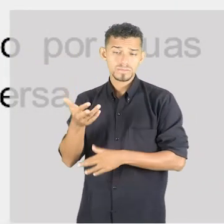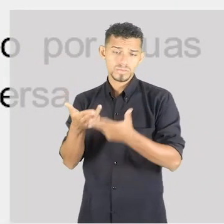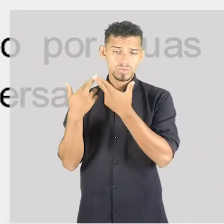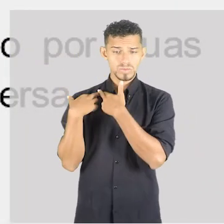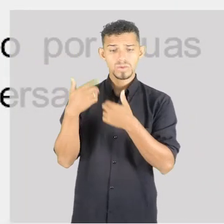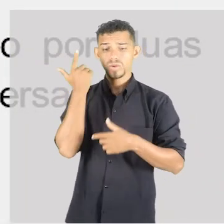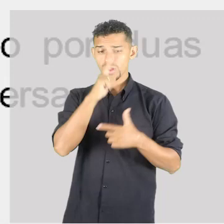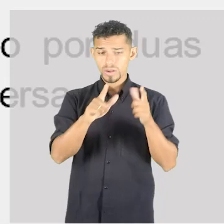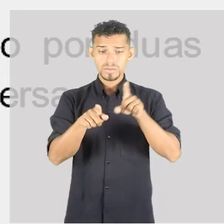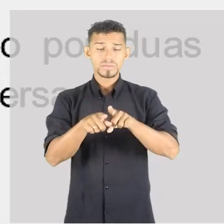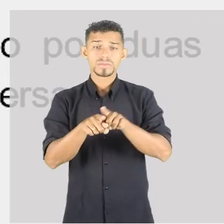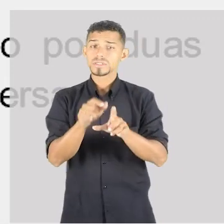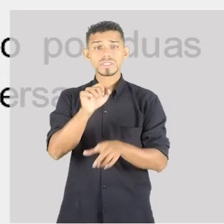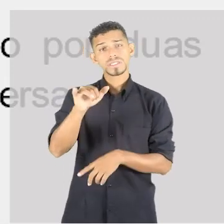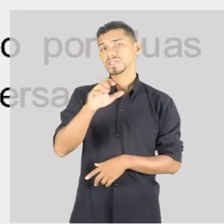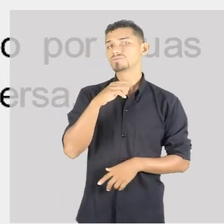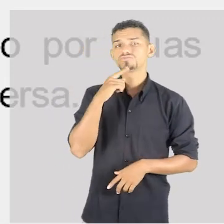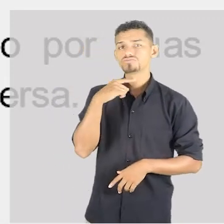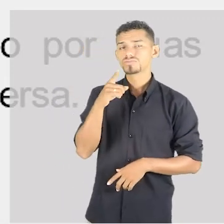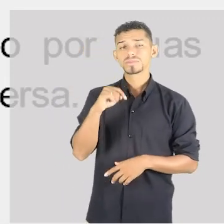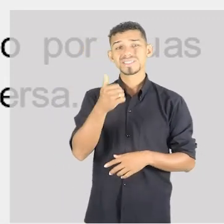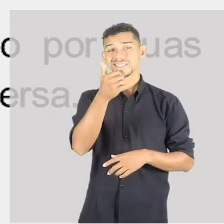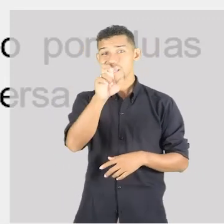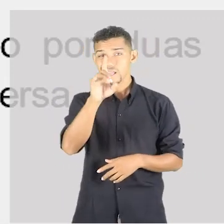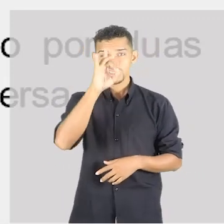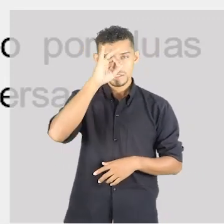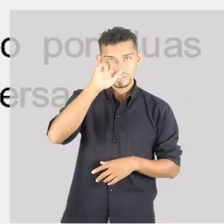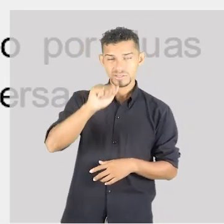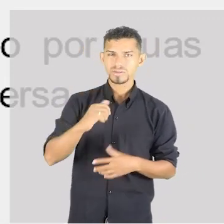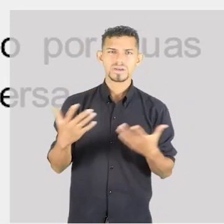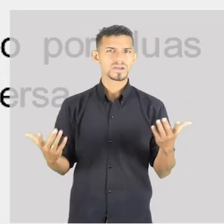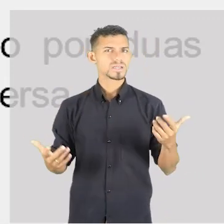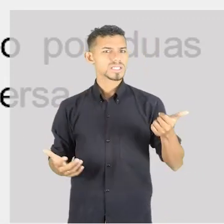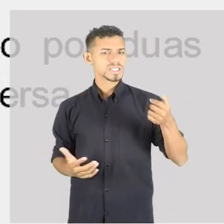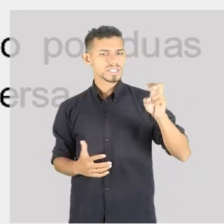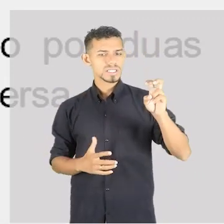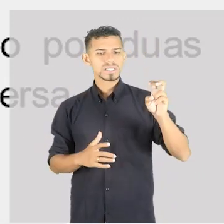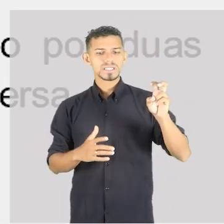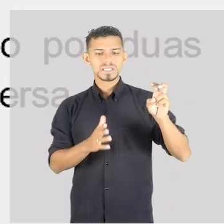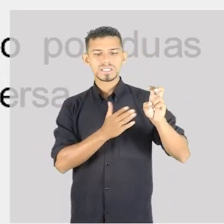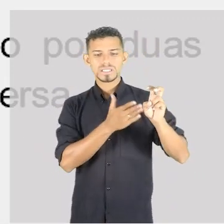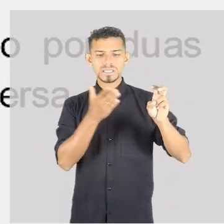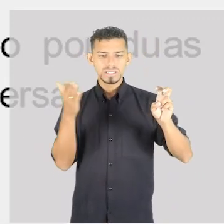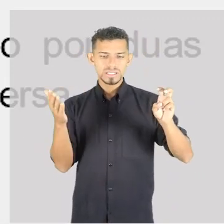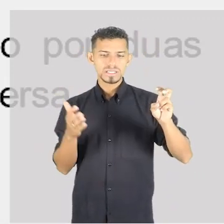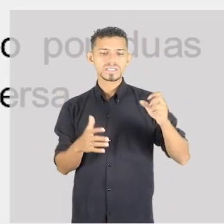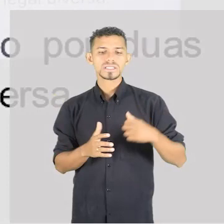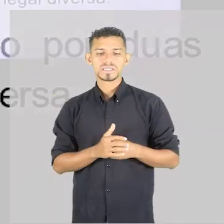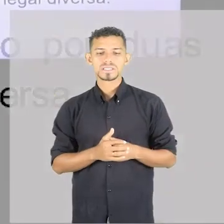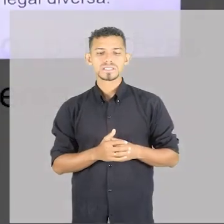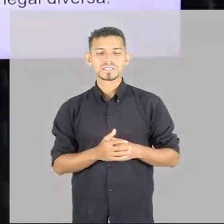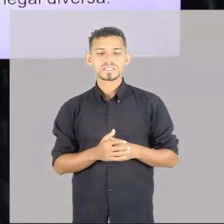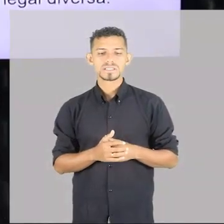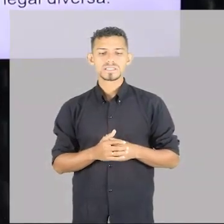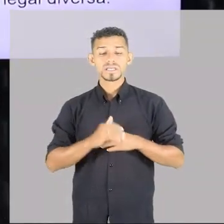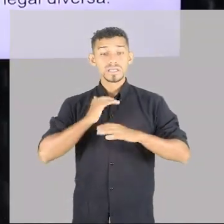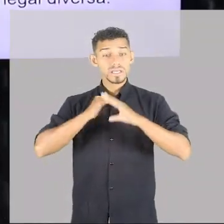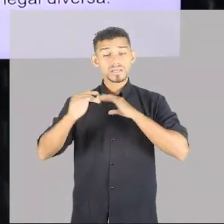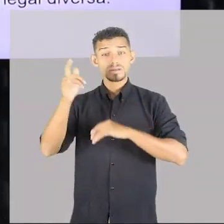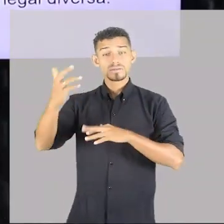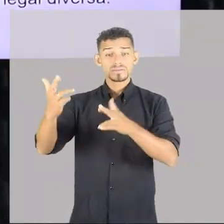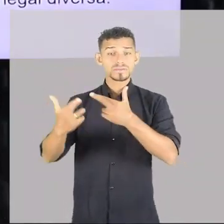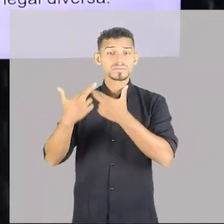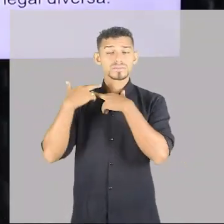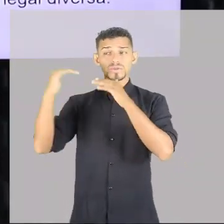decisão, a qual, se não reconsiderar no prazo de 15 dias, olha só os prazos aparecendo nas provas, o encaminhará à